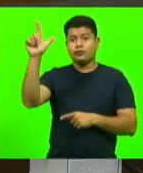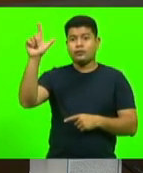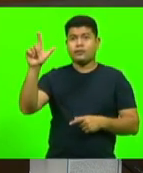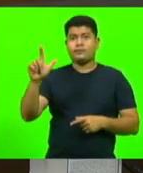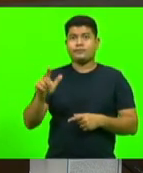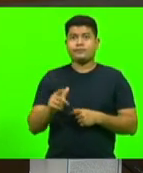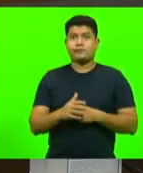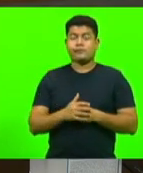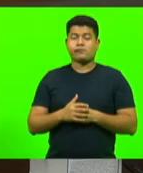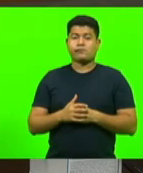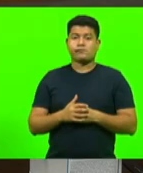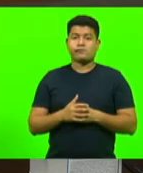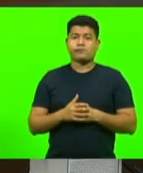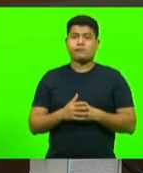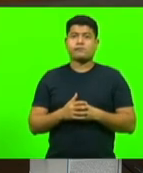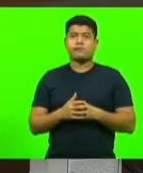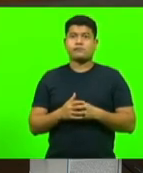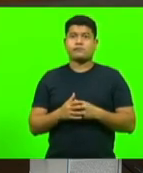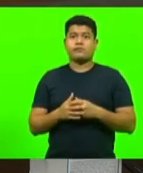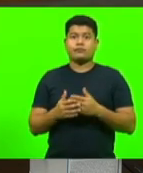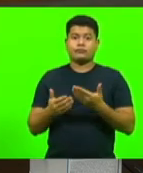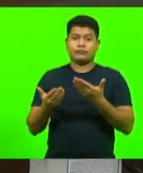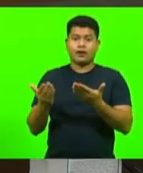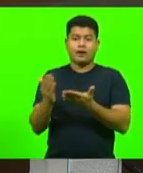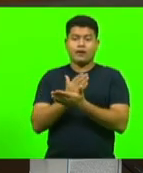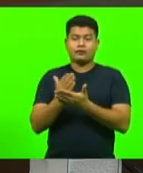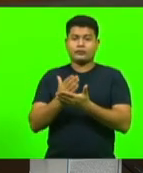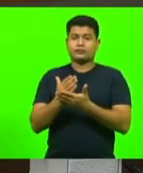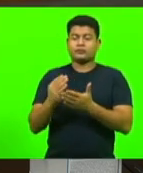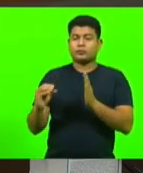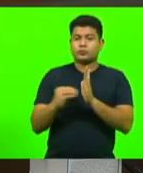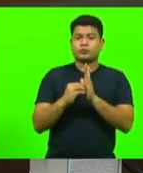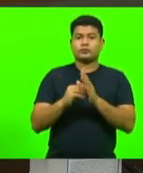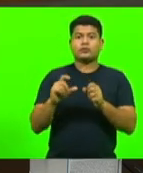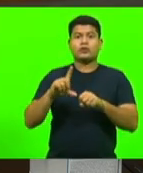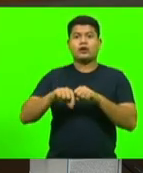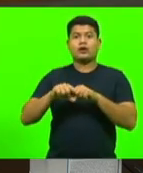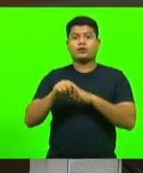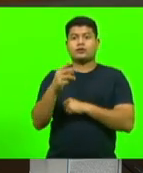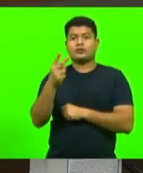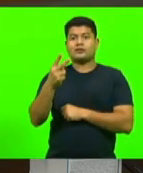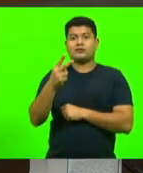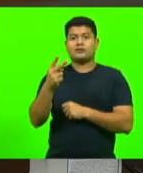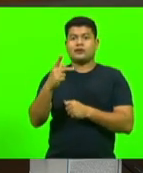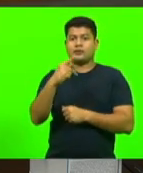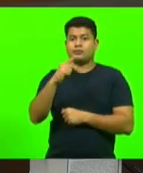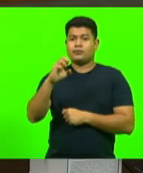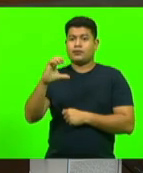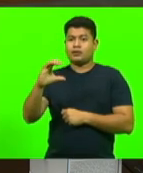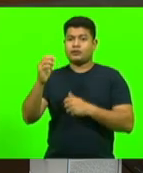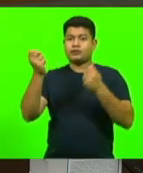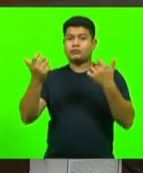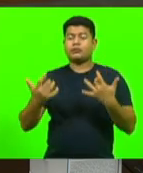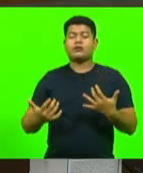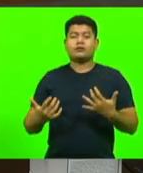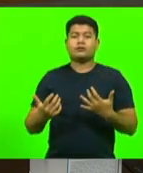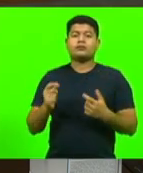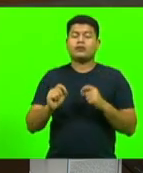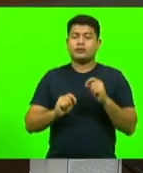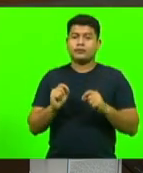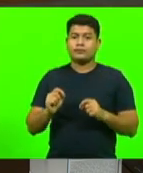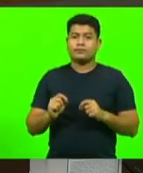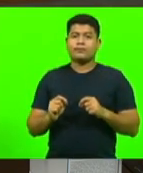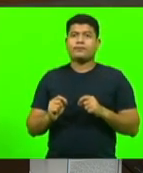uma as o Diabo diz que são colocados quem tá no artigo 2º da PEC que que